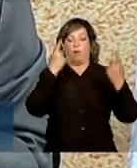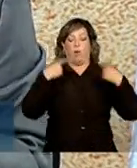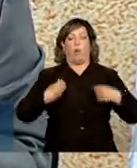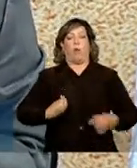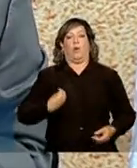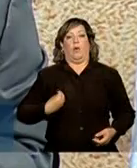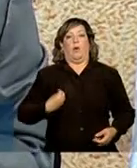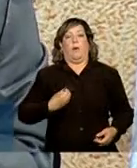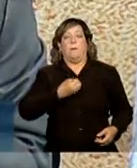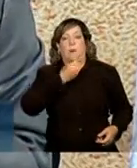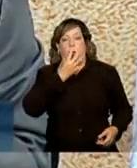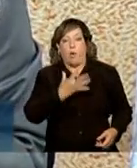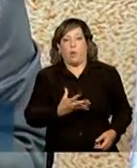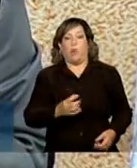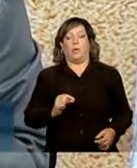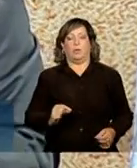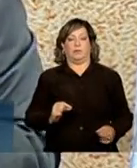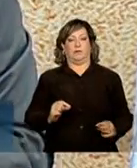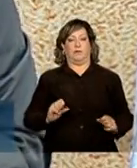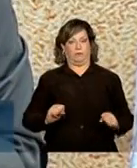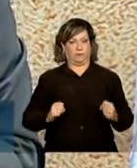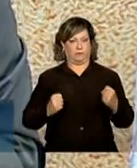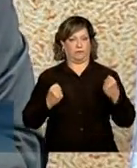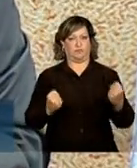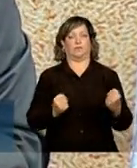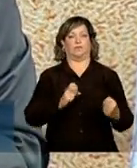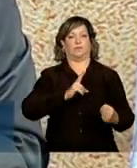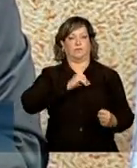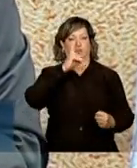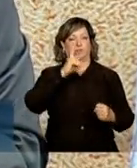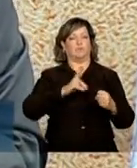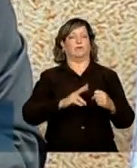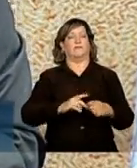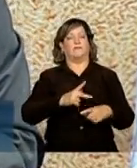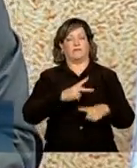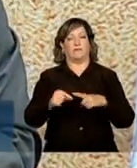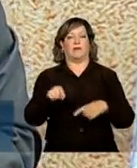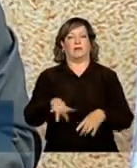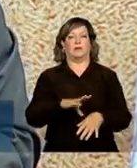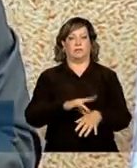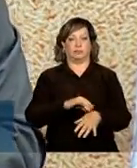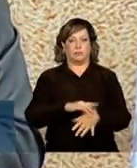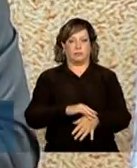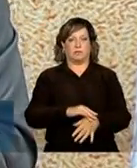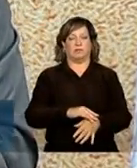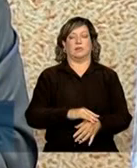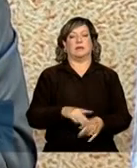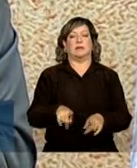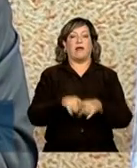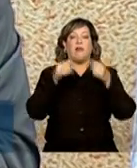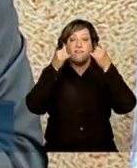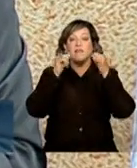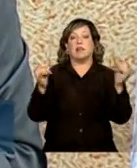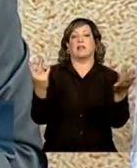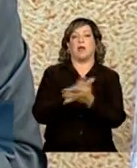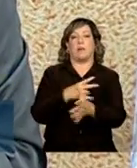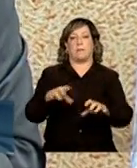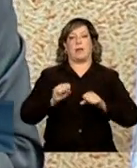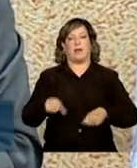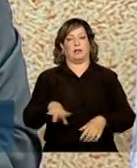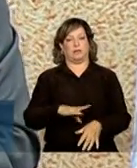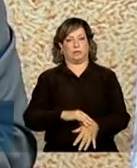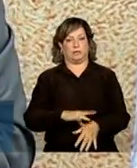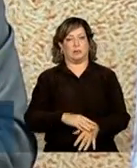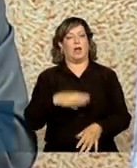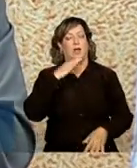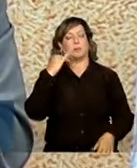impulsiona né aumenta ainda mais essa proteção garantindo a proteção mais duradoura para essas mulheres então isso acho que é muito importante